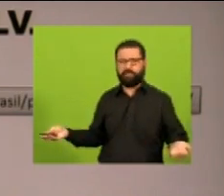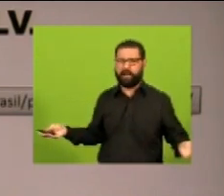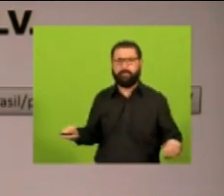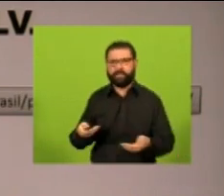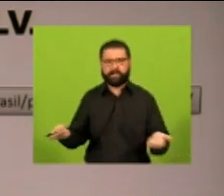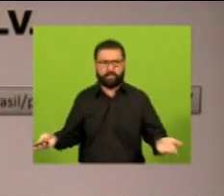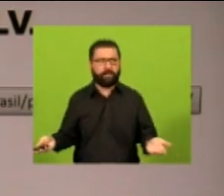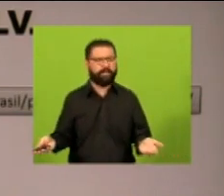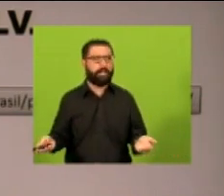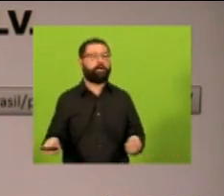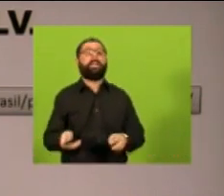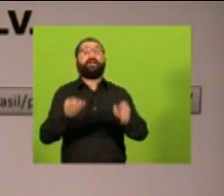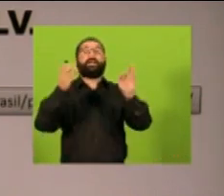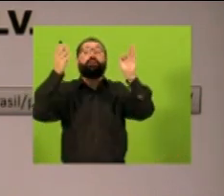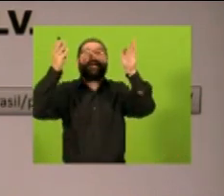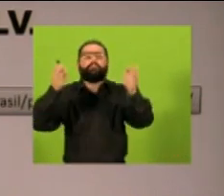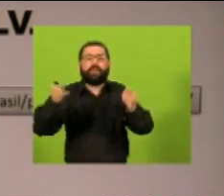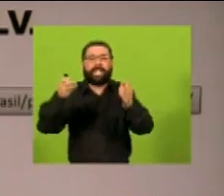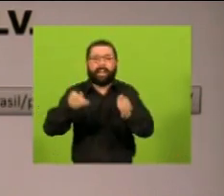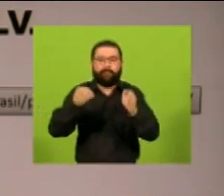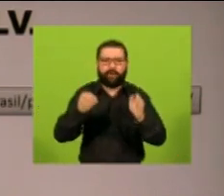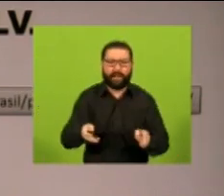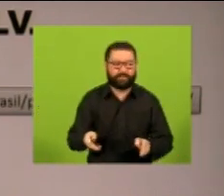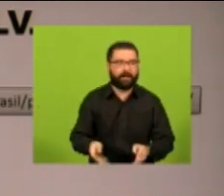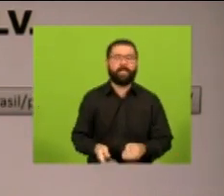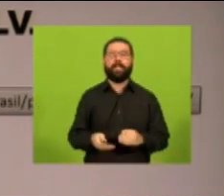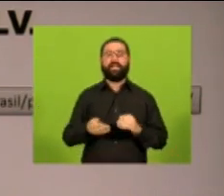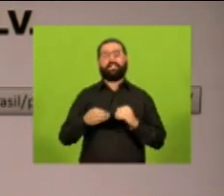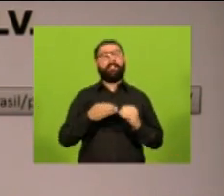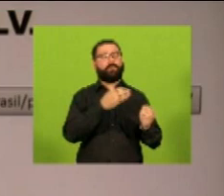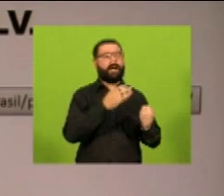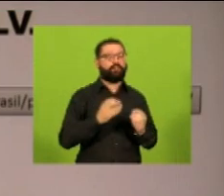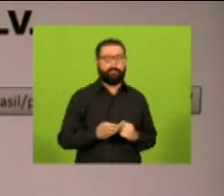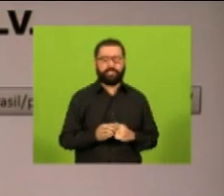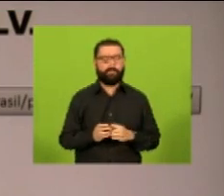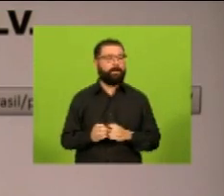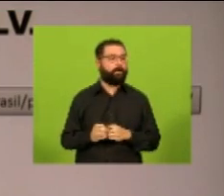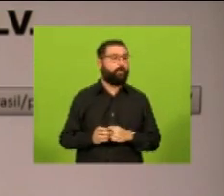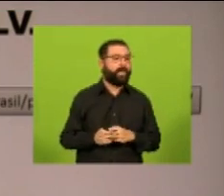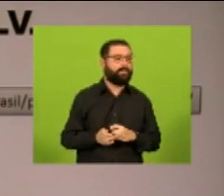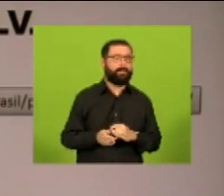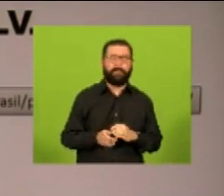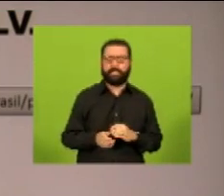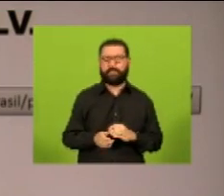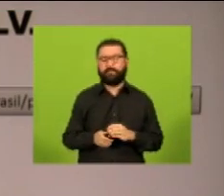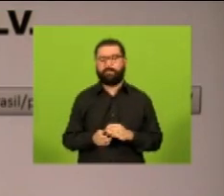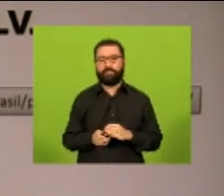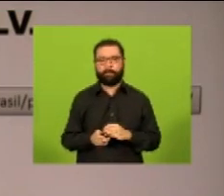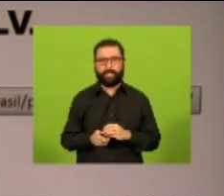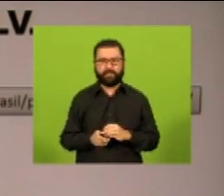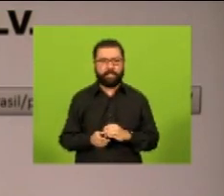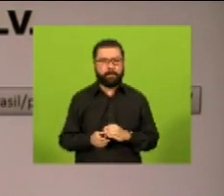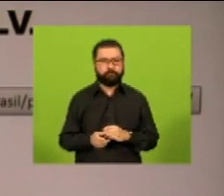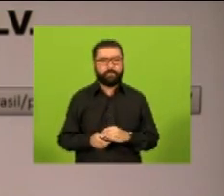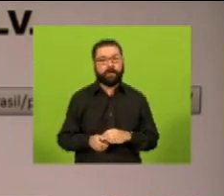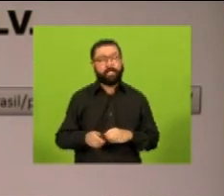mais rotineiramente, gastando mais dinheiro. Então, dentro daquela faixa, que no caso aí para esse bico é de 30 a 120